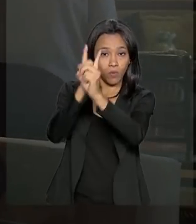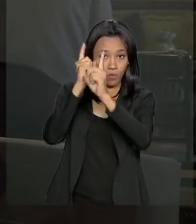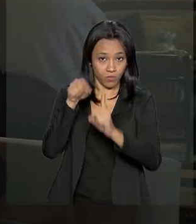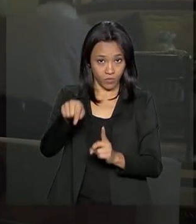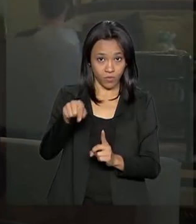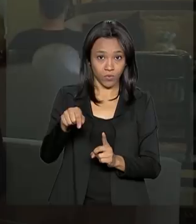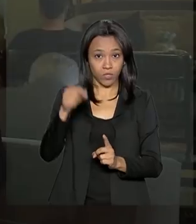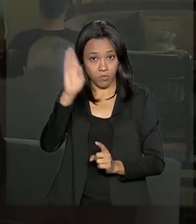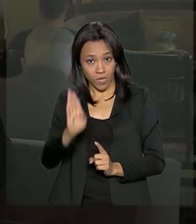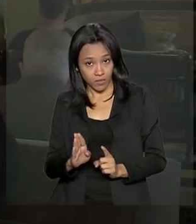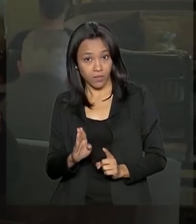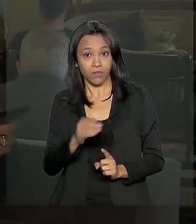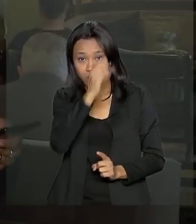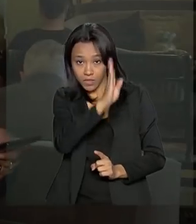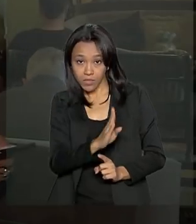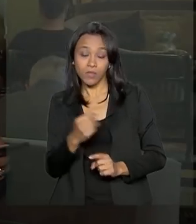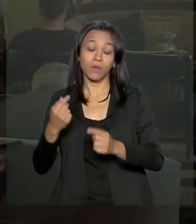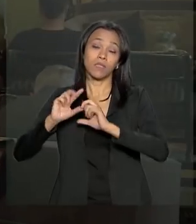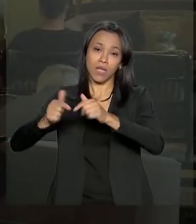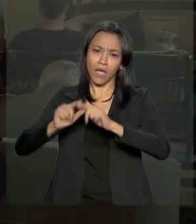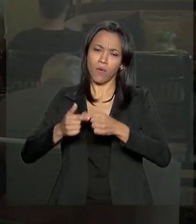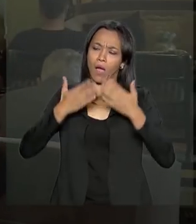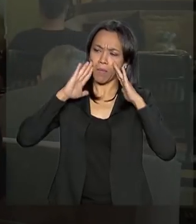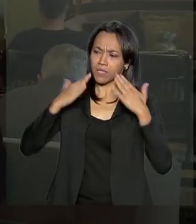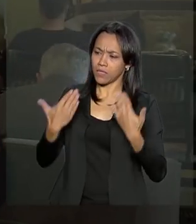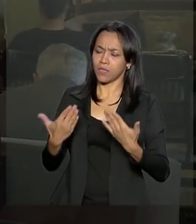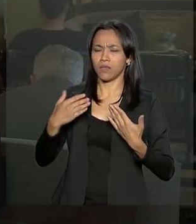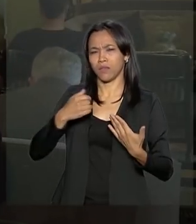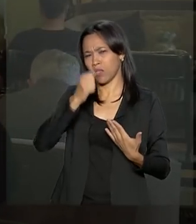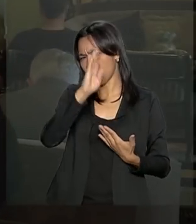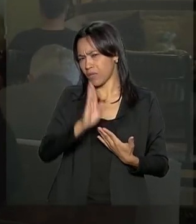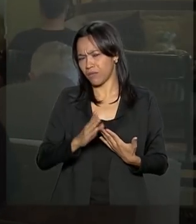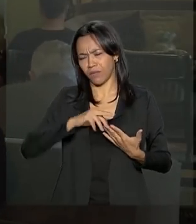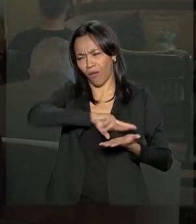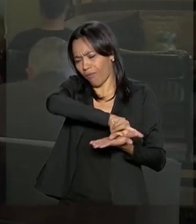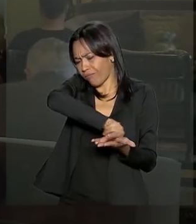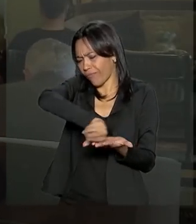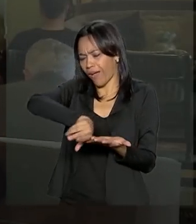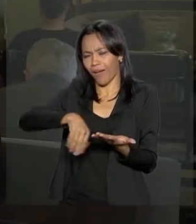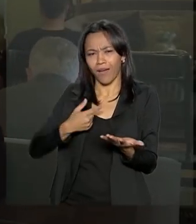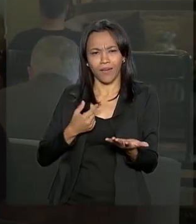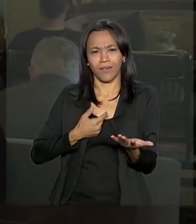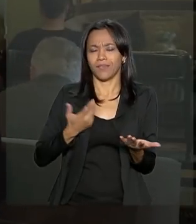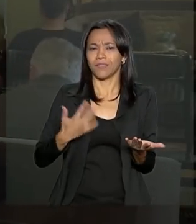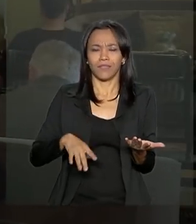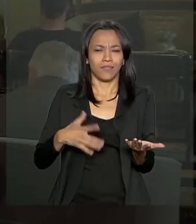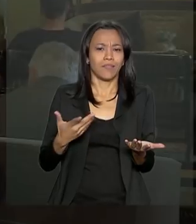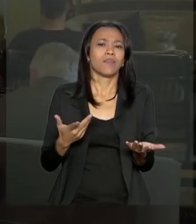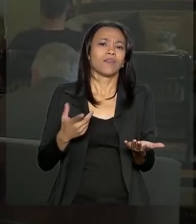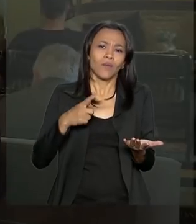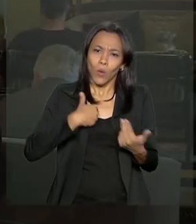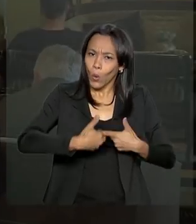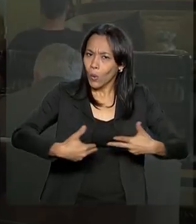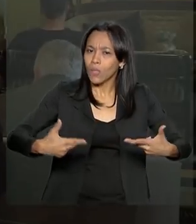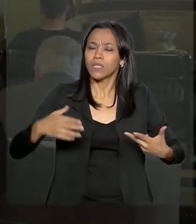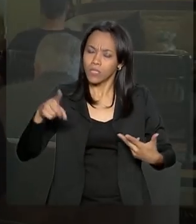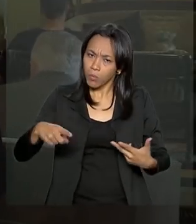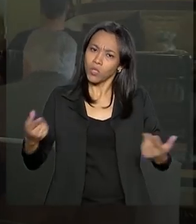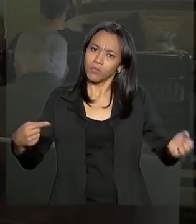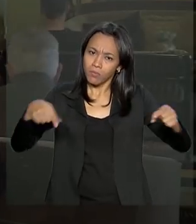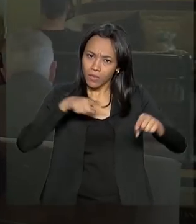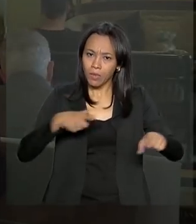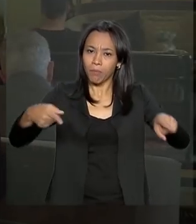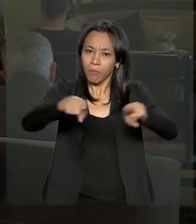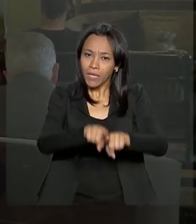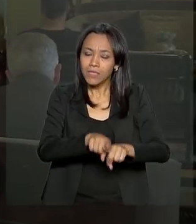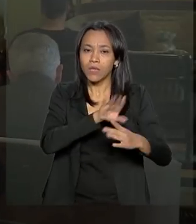ressaltou que o Brasil tem várias riquezas naturais e que os dois países podem sim prosperar juntos, fazerem vários negócios juntos, investirem um